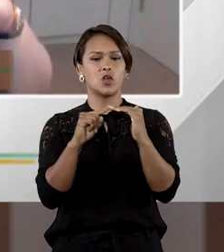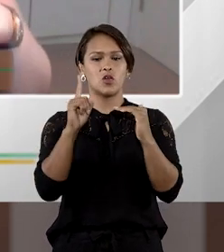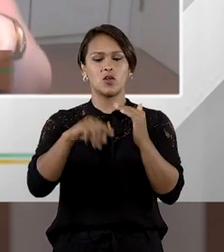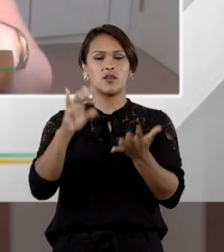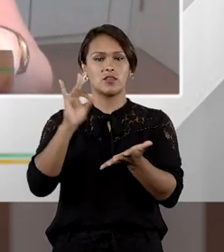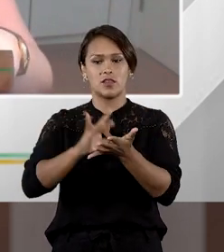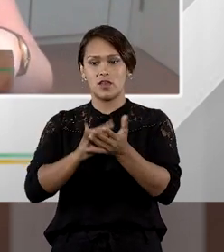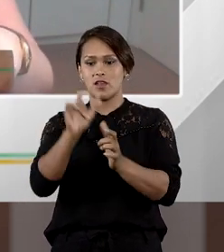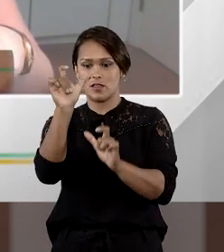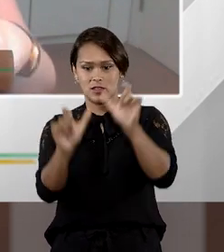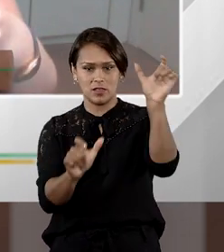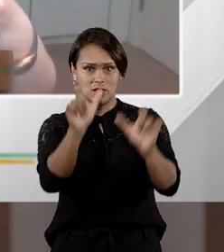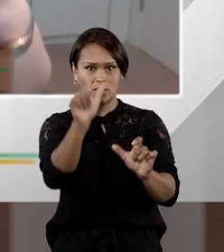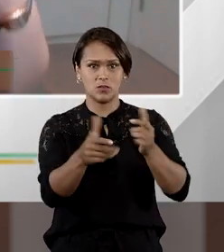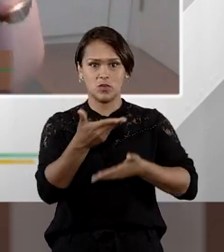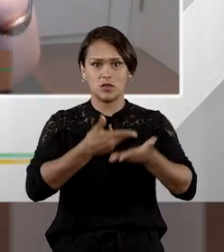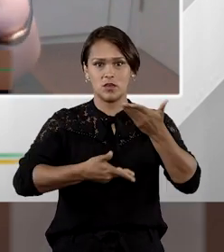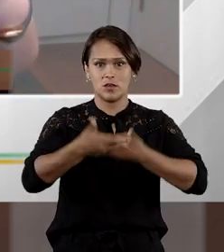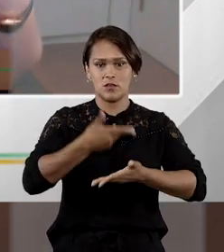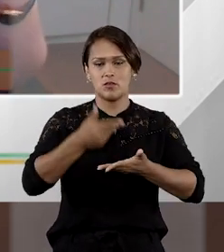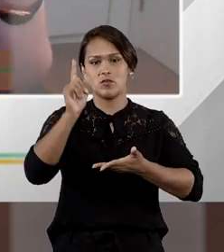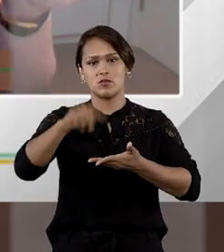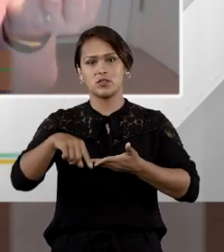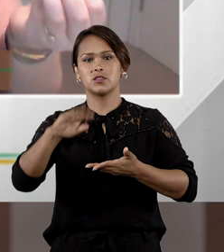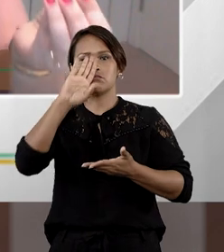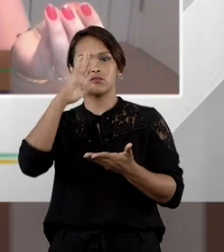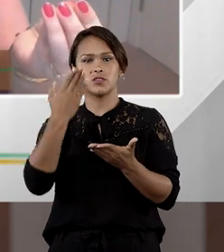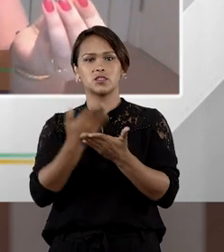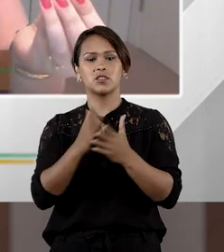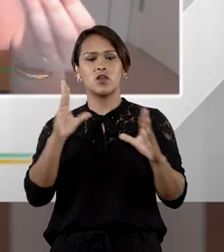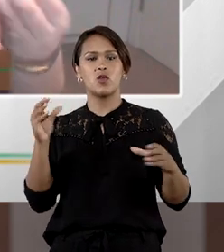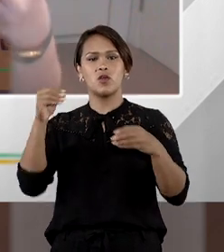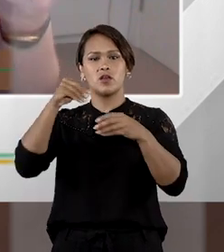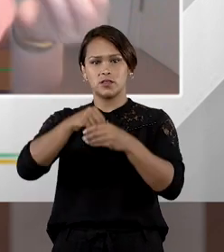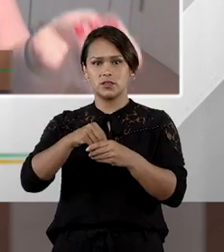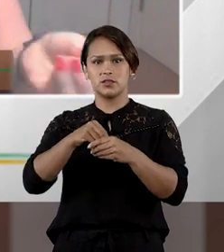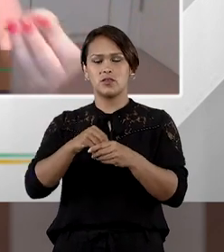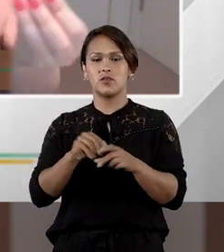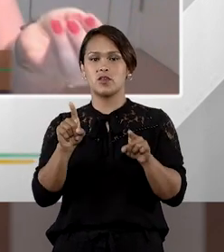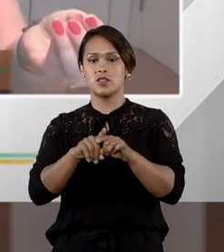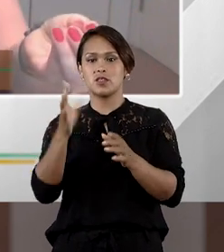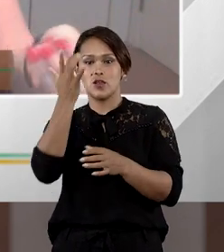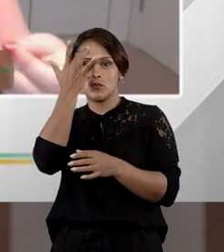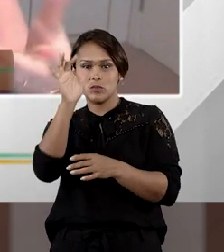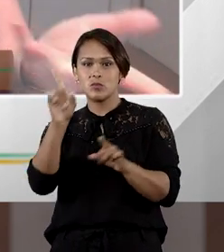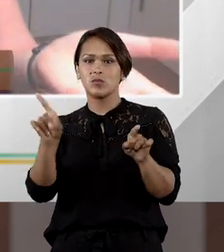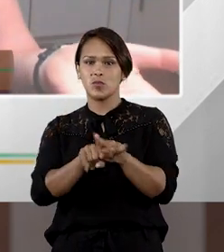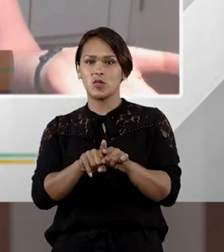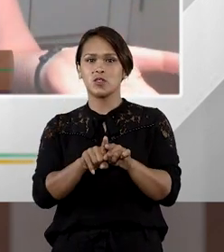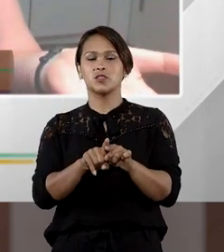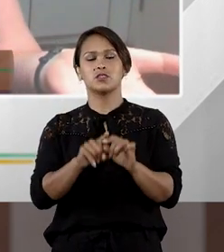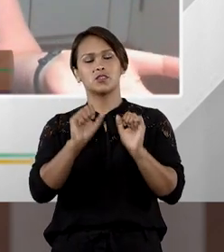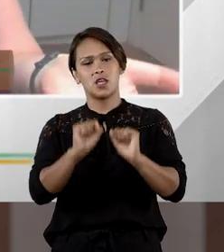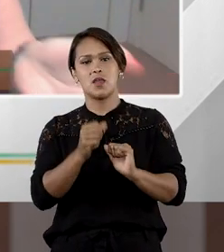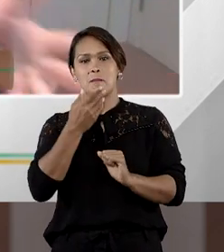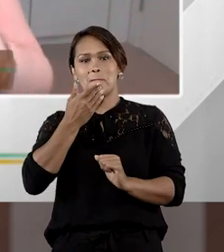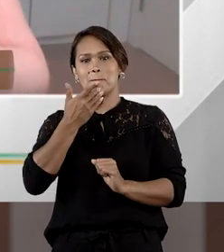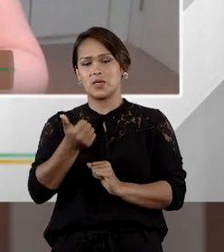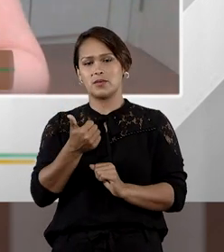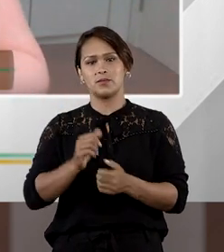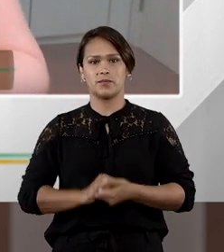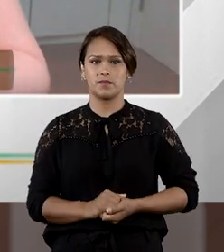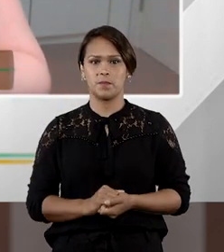na realidade das pessoas e que contaram com a adesão delas. Então, a chance de cumprimento espontâneo é muito maior.